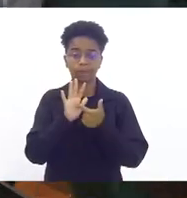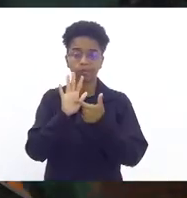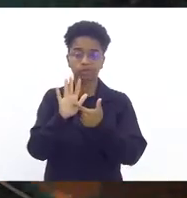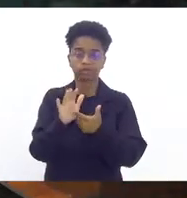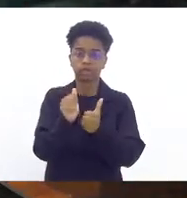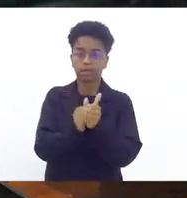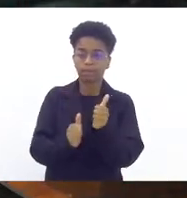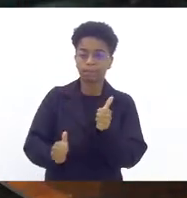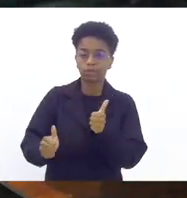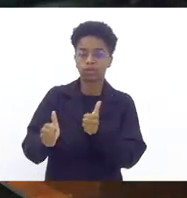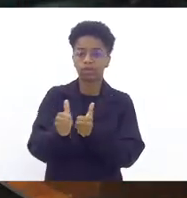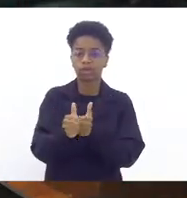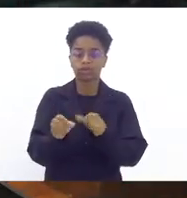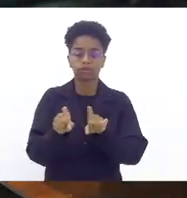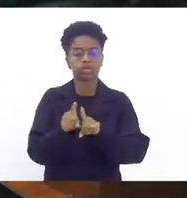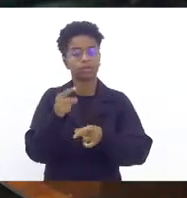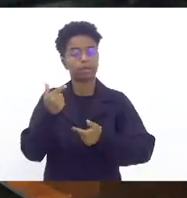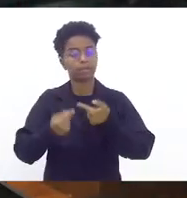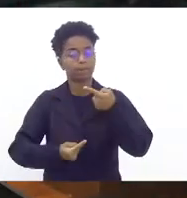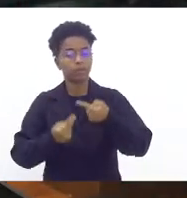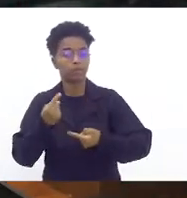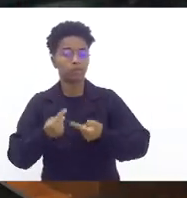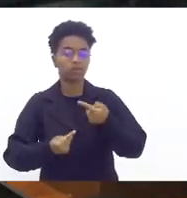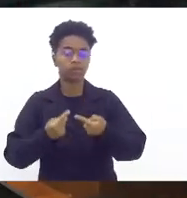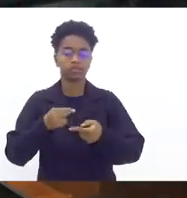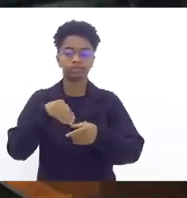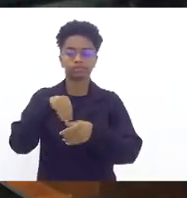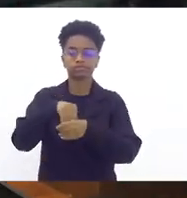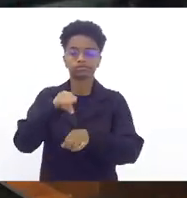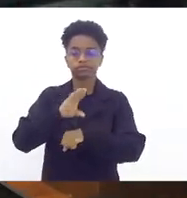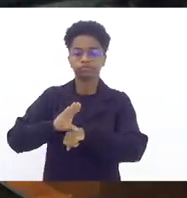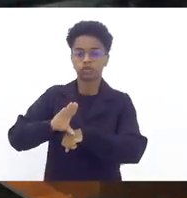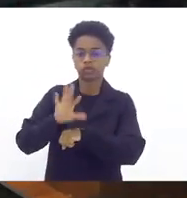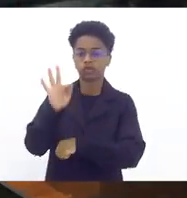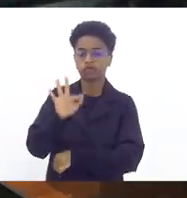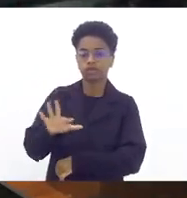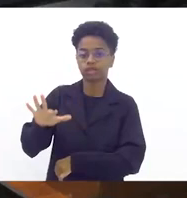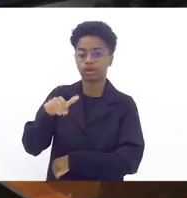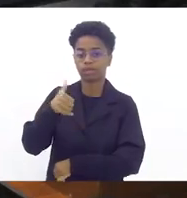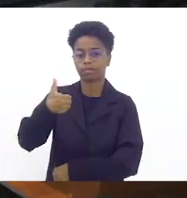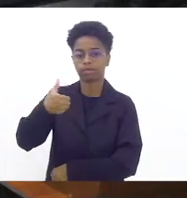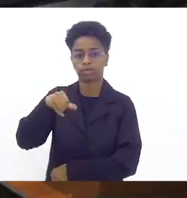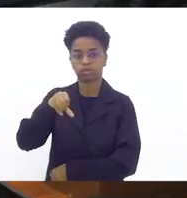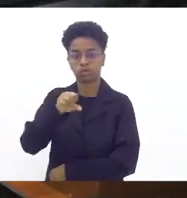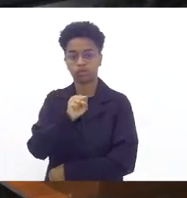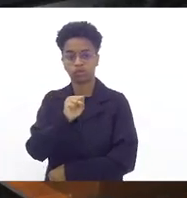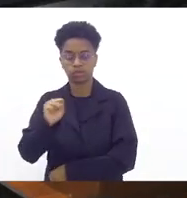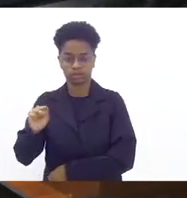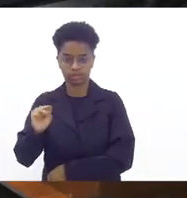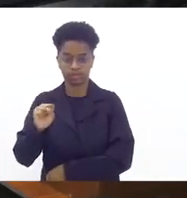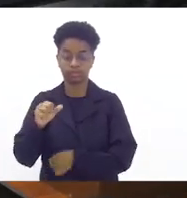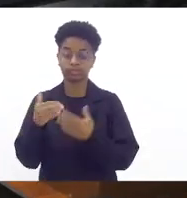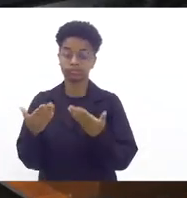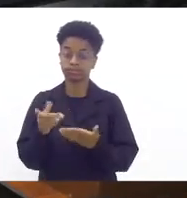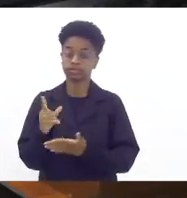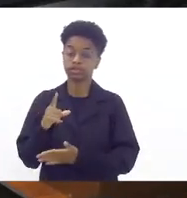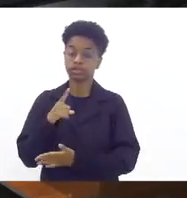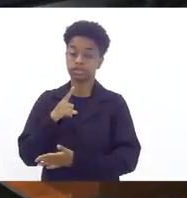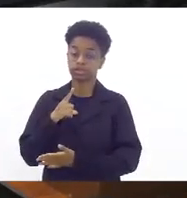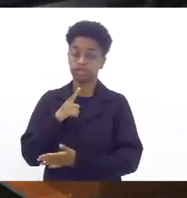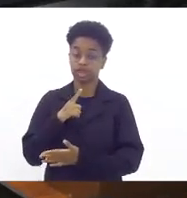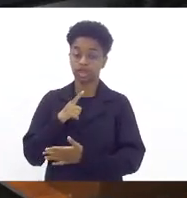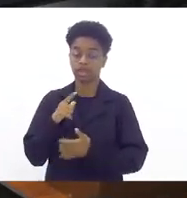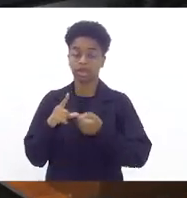e as políticas que estivessem dentro da Constituição Federal de 1988. e para nós o artigo